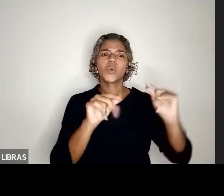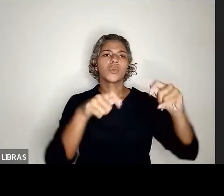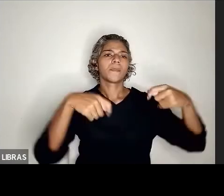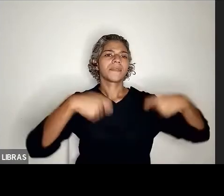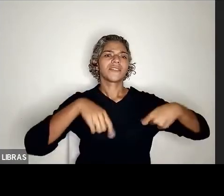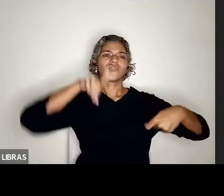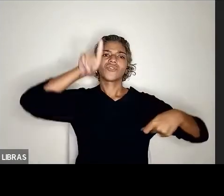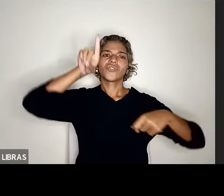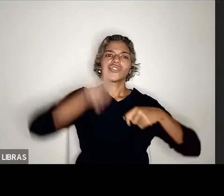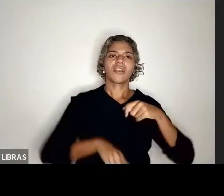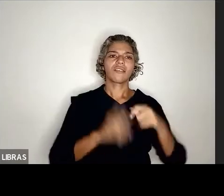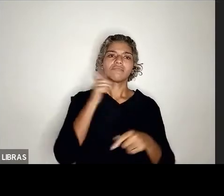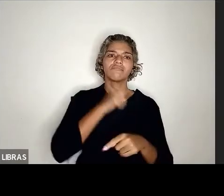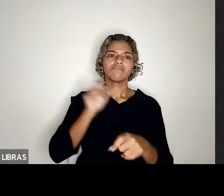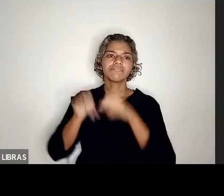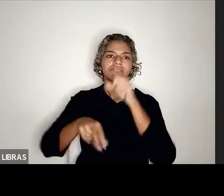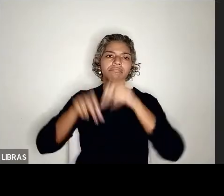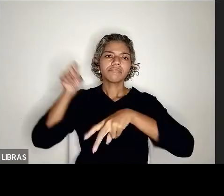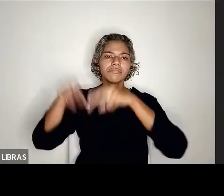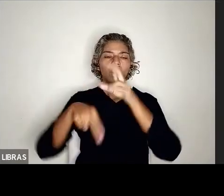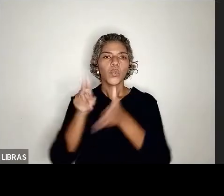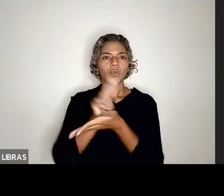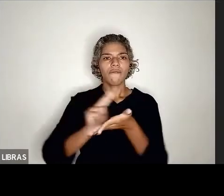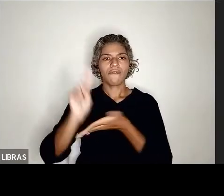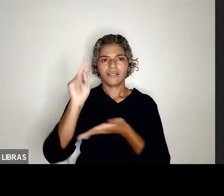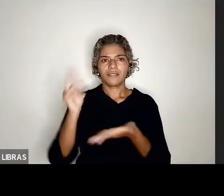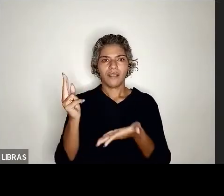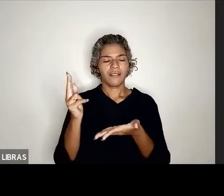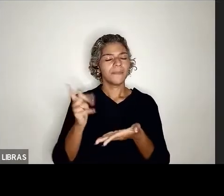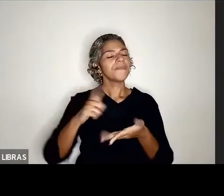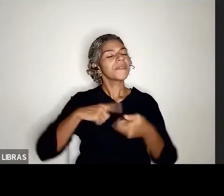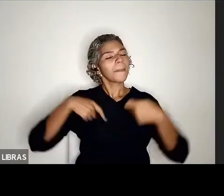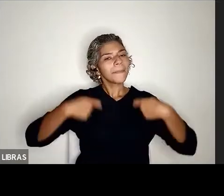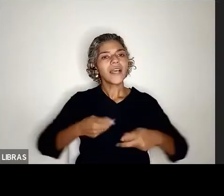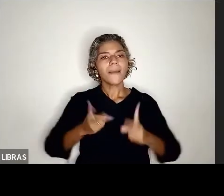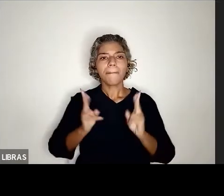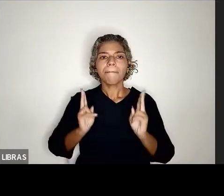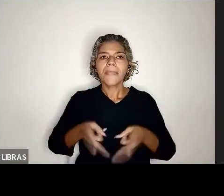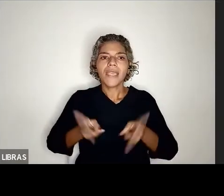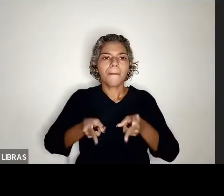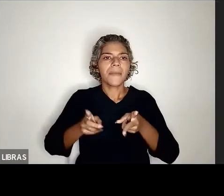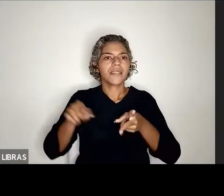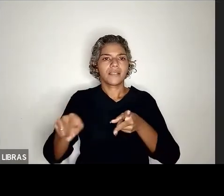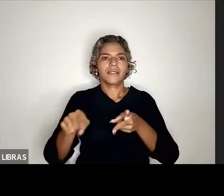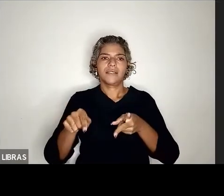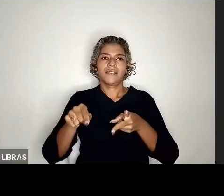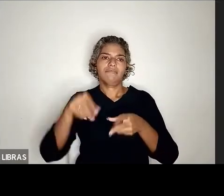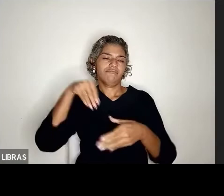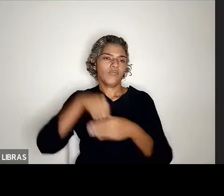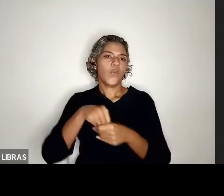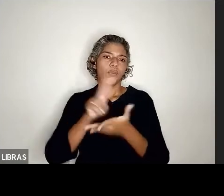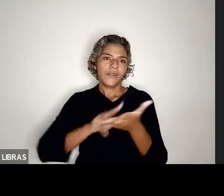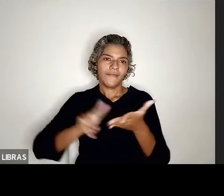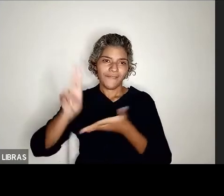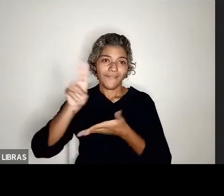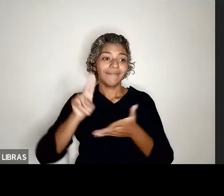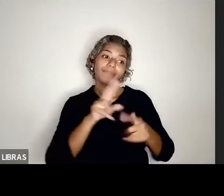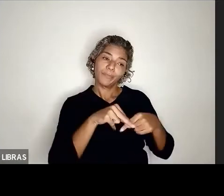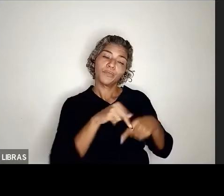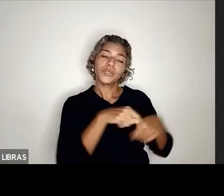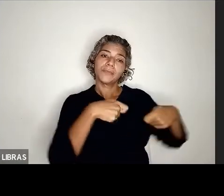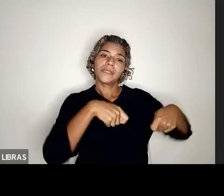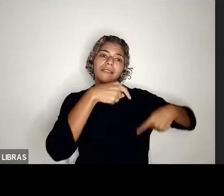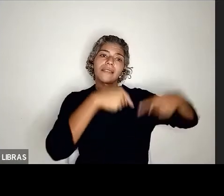precisam permanecer na universidade, aí tem todas as políticas de permanência associadas ao debate de cotas, que também vem avançando muito, mas tem uma